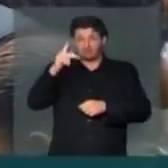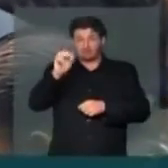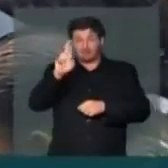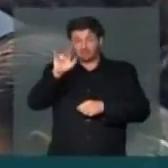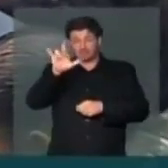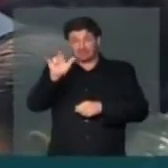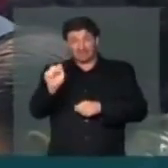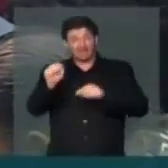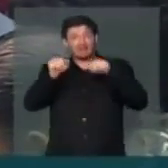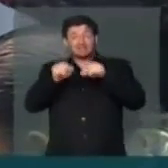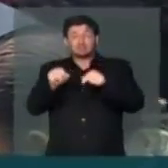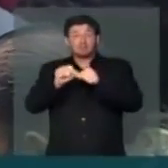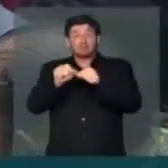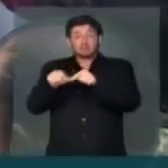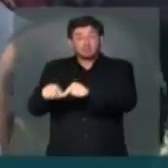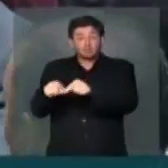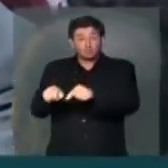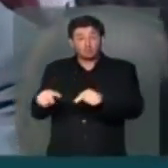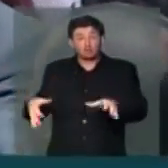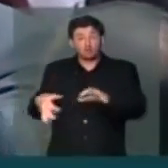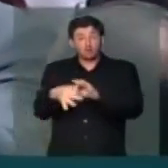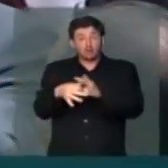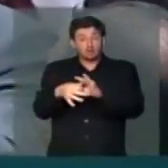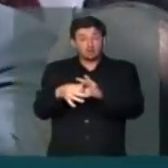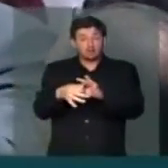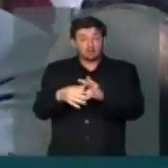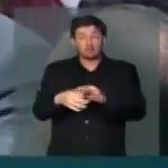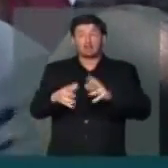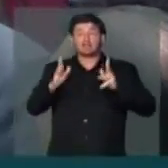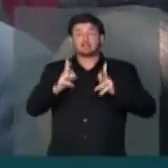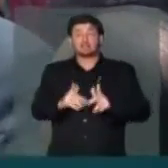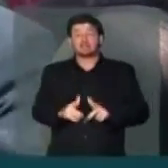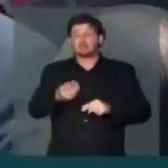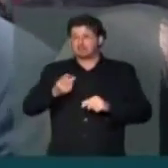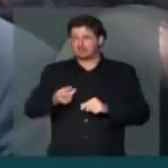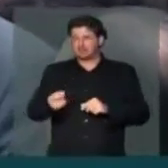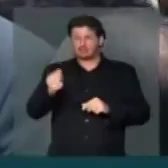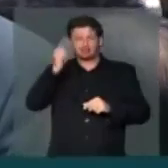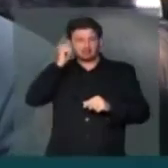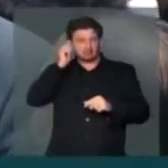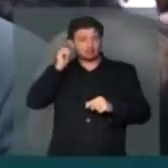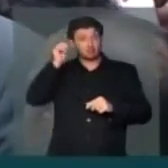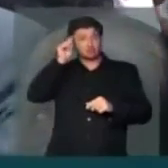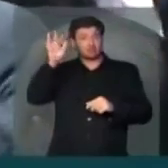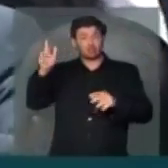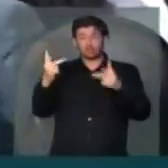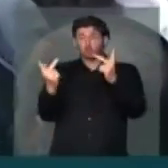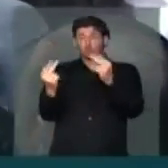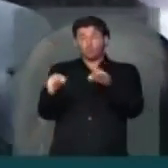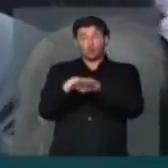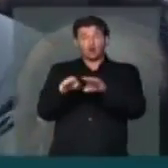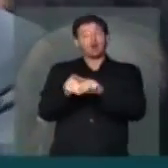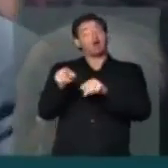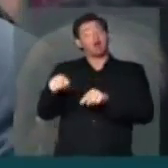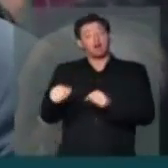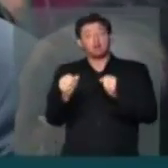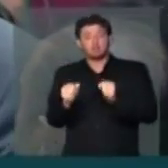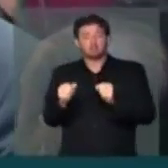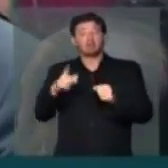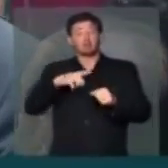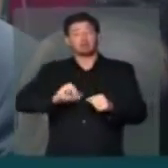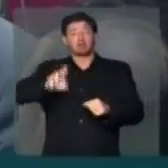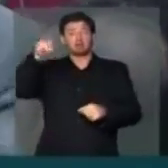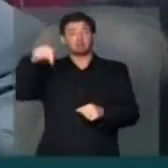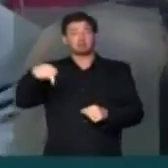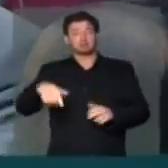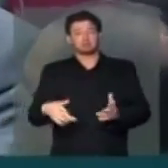partidária para fazer com eles coligações perenes, duradouras e ideológicas. E aí eles poderiam ter